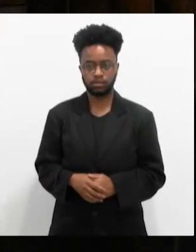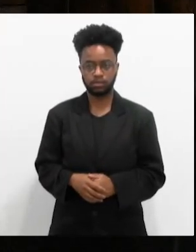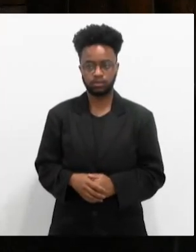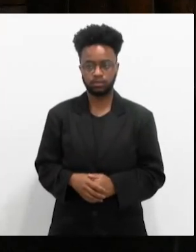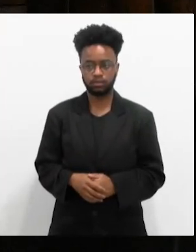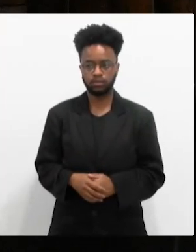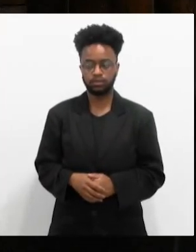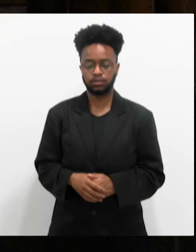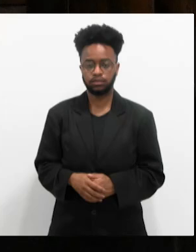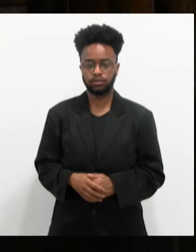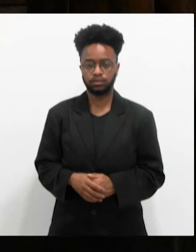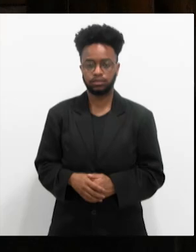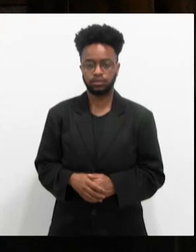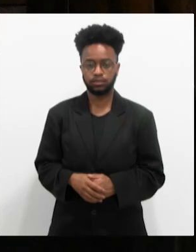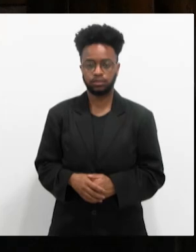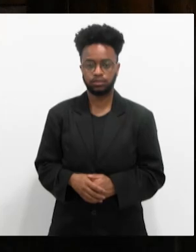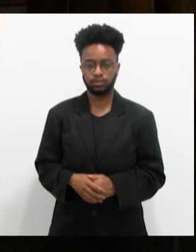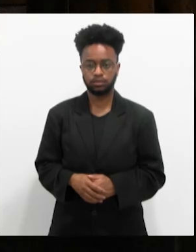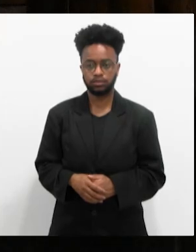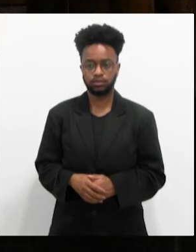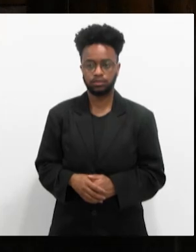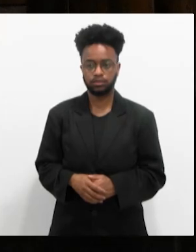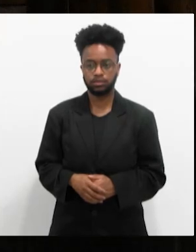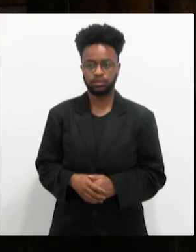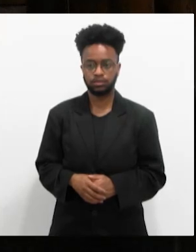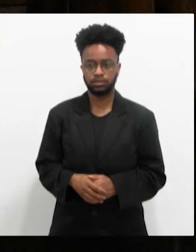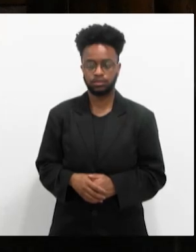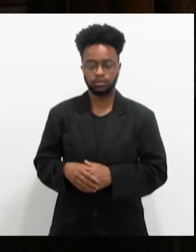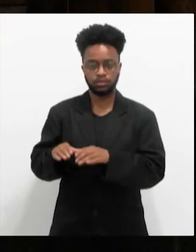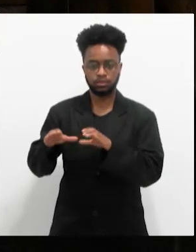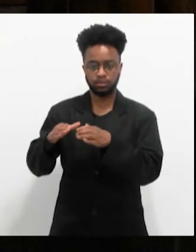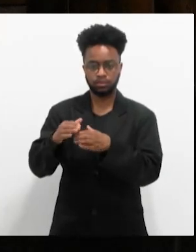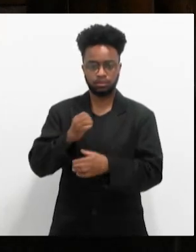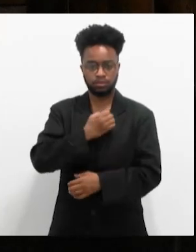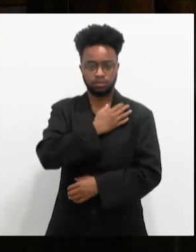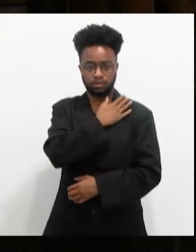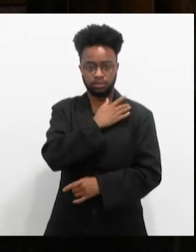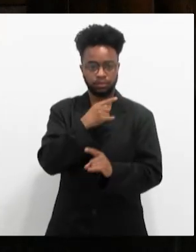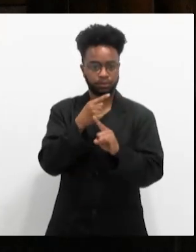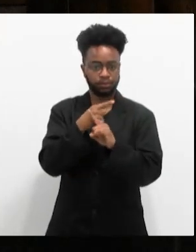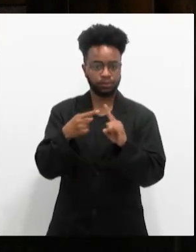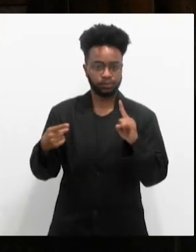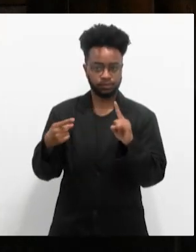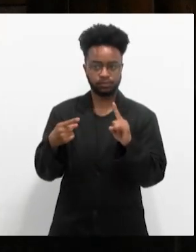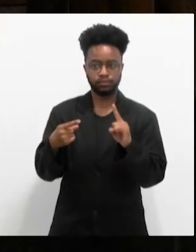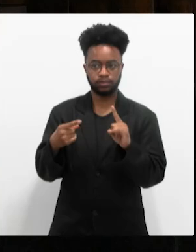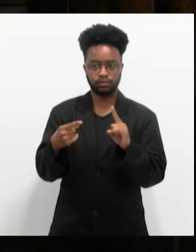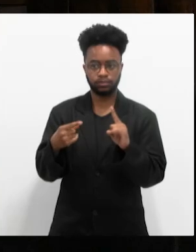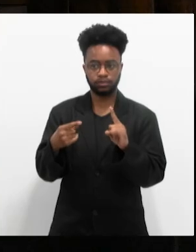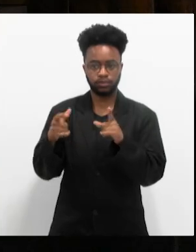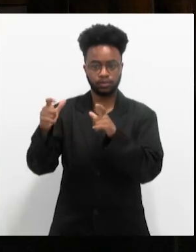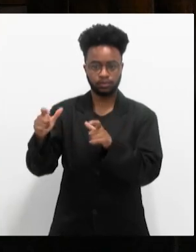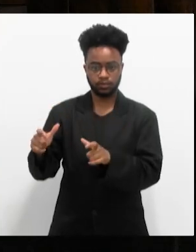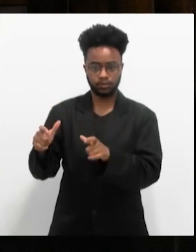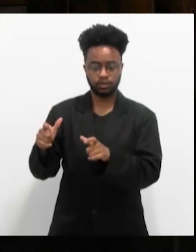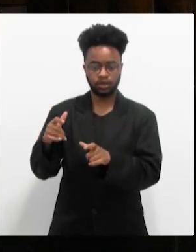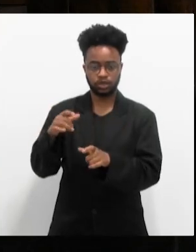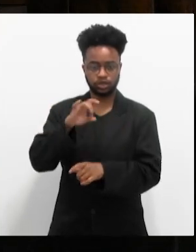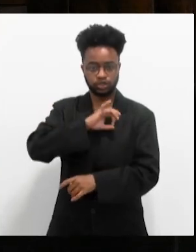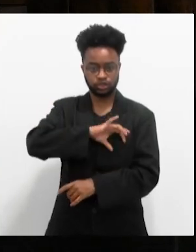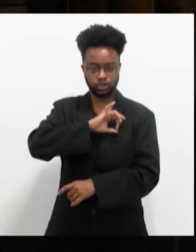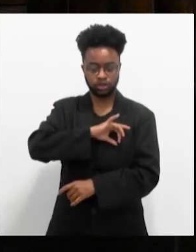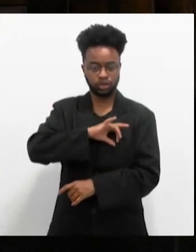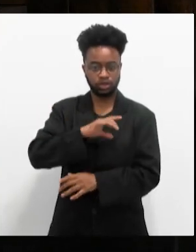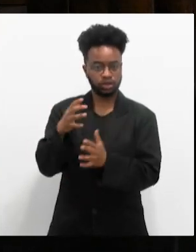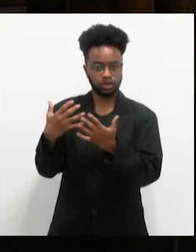foi coibido pela ditadura de receber, no Chile, onde se exilou, seus